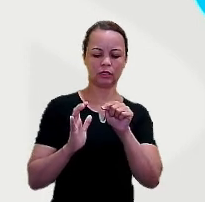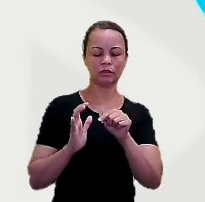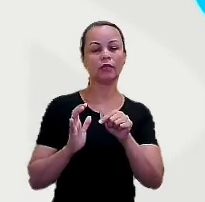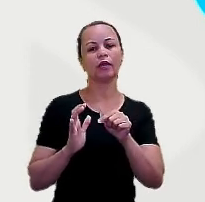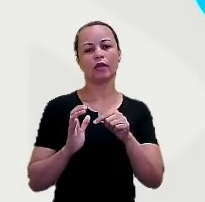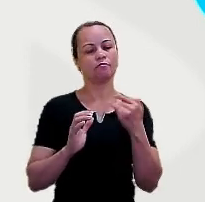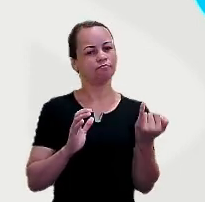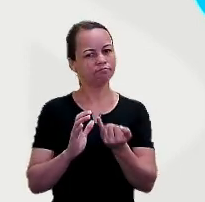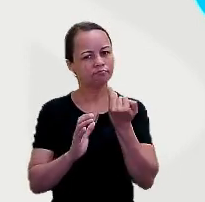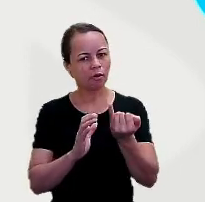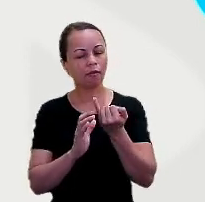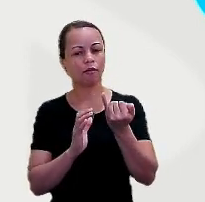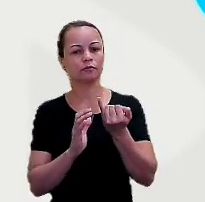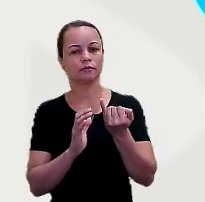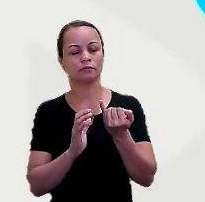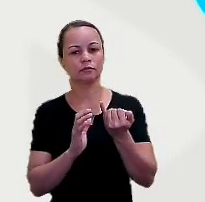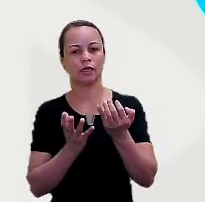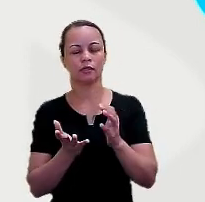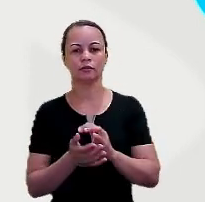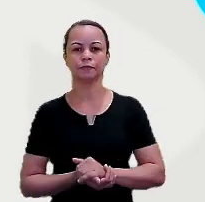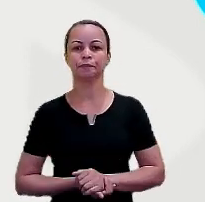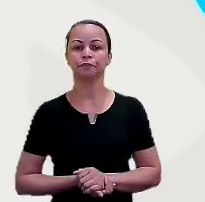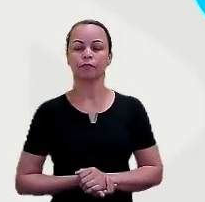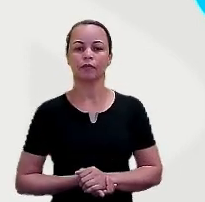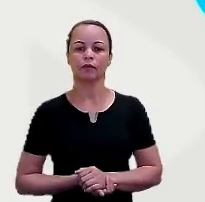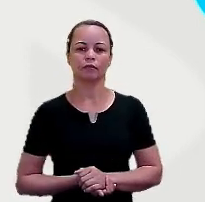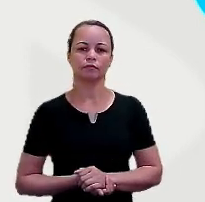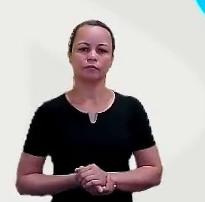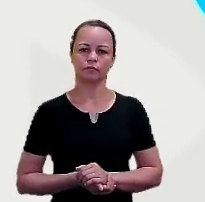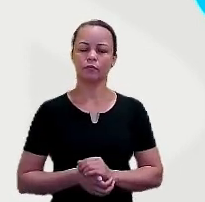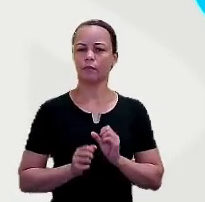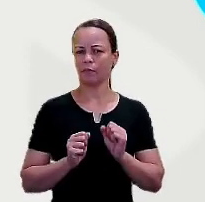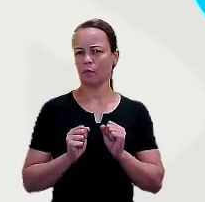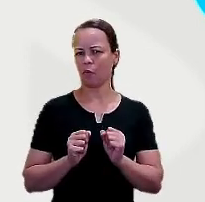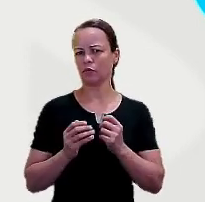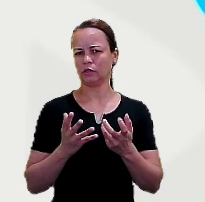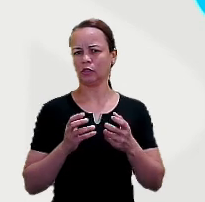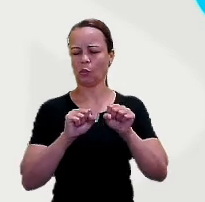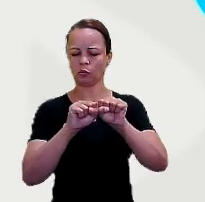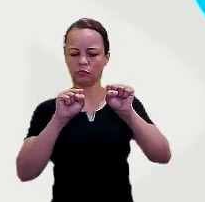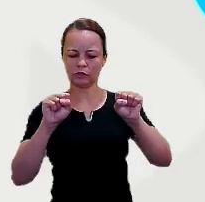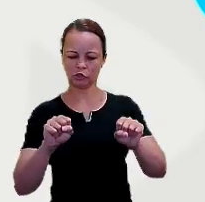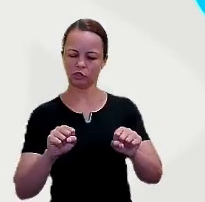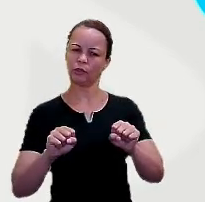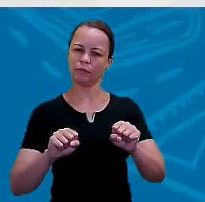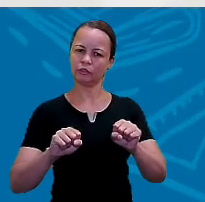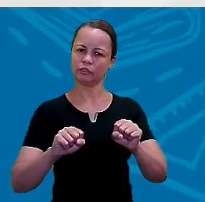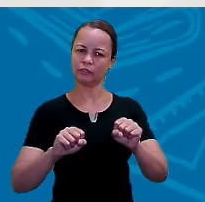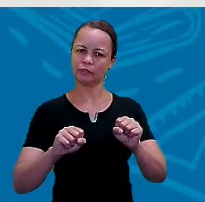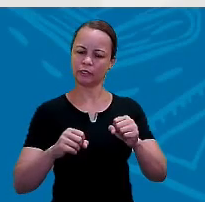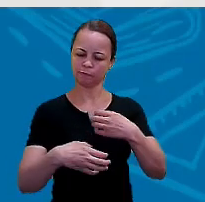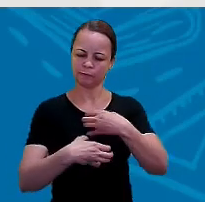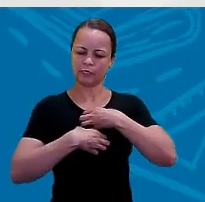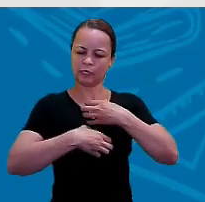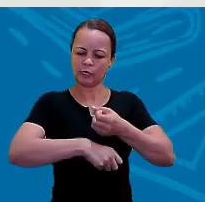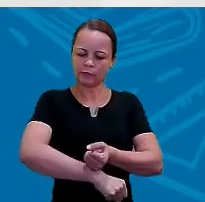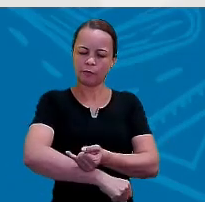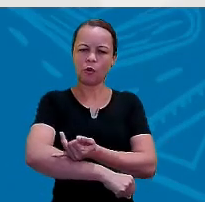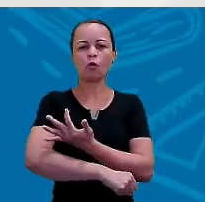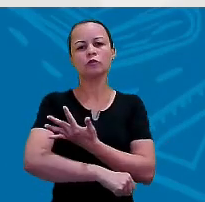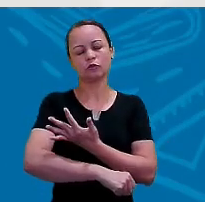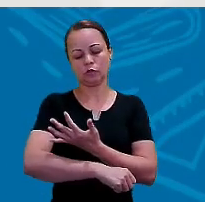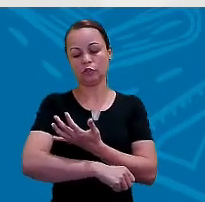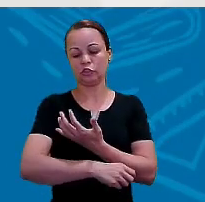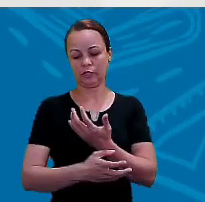importantes para justamente, a gente pode dizer que é o nosso sistema que está associado às emoções, o sistema límbico. Guarda essa